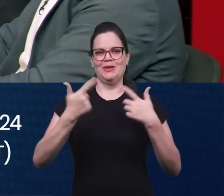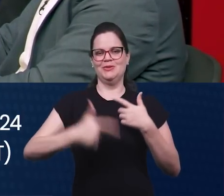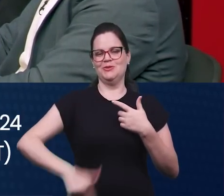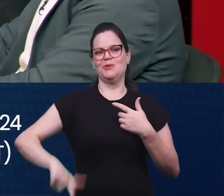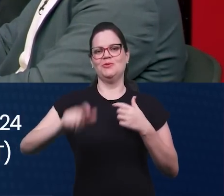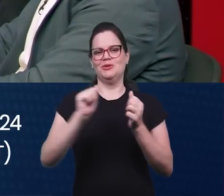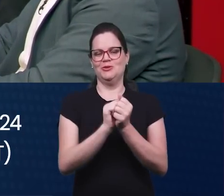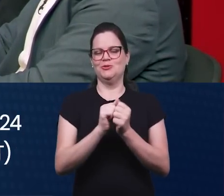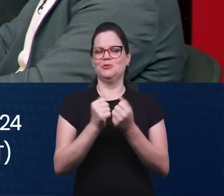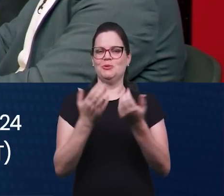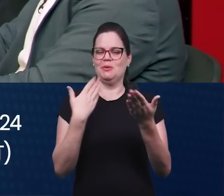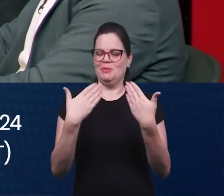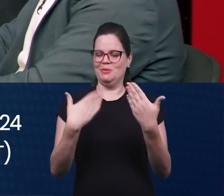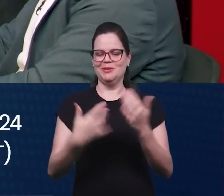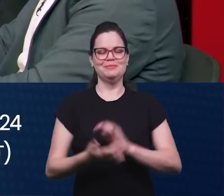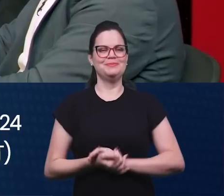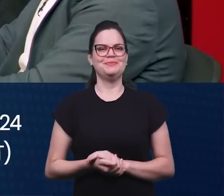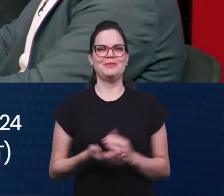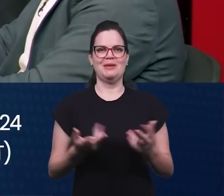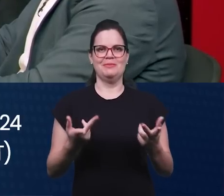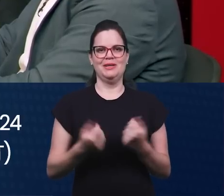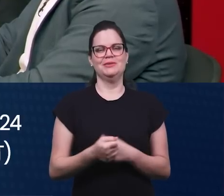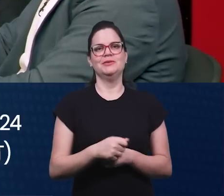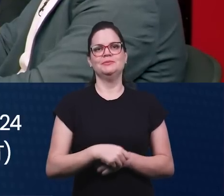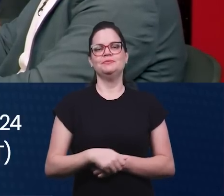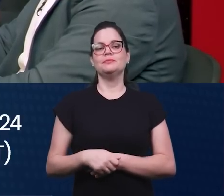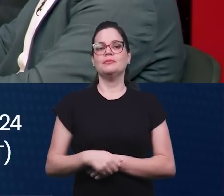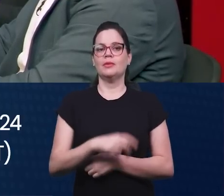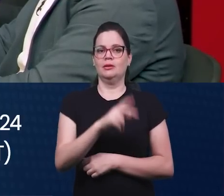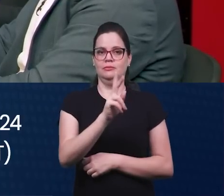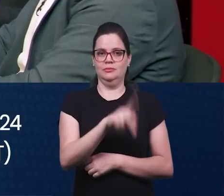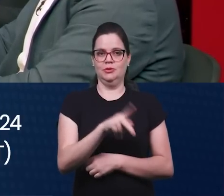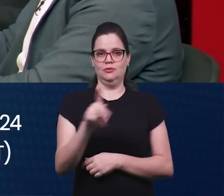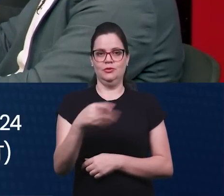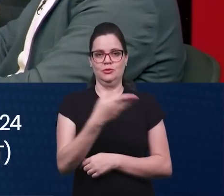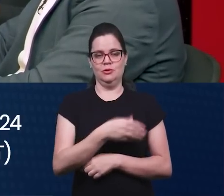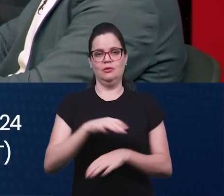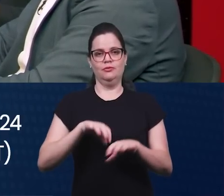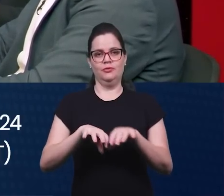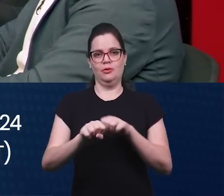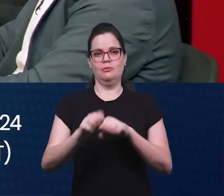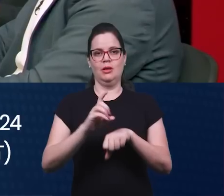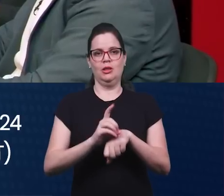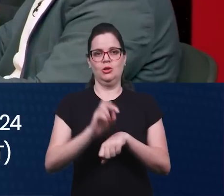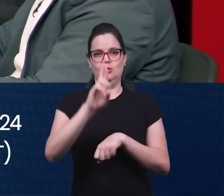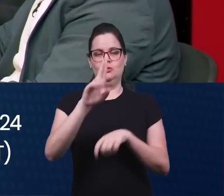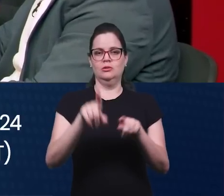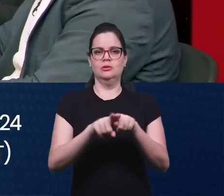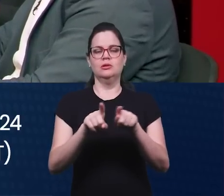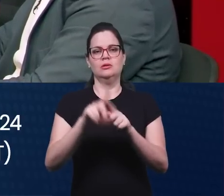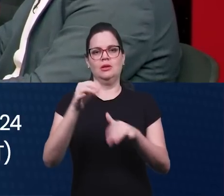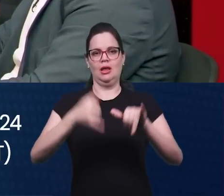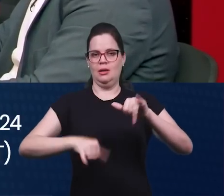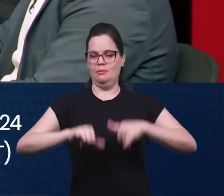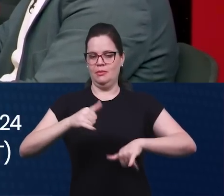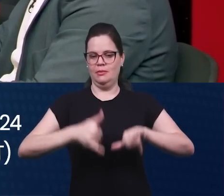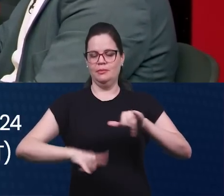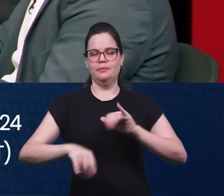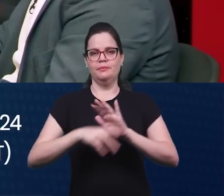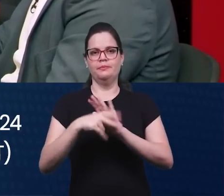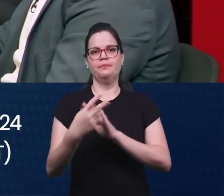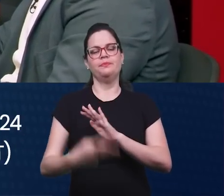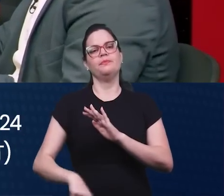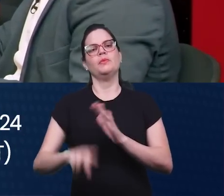esse programa. Maravilha. Professor Alexandre Paulino é graduado e tem doutorado em Química pela